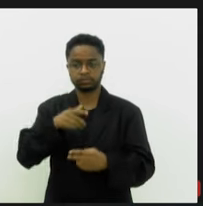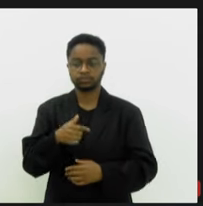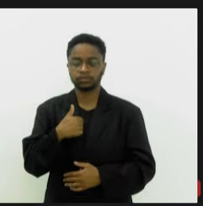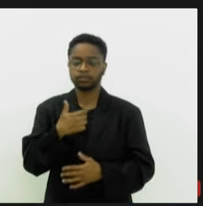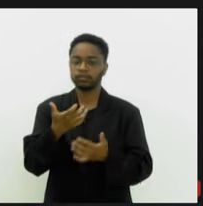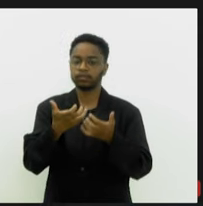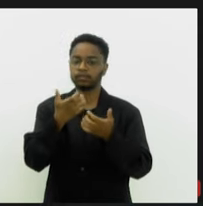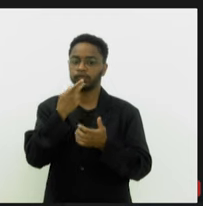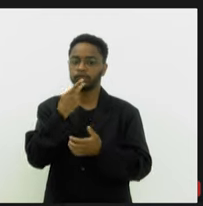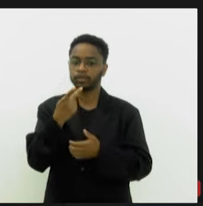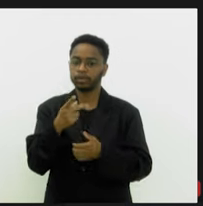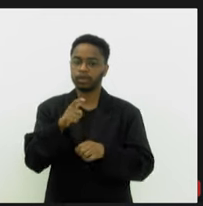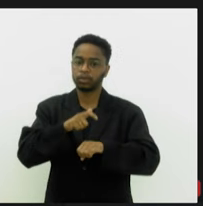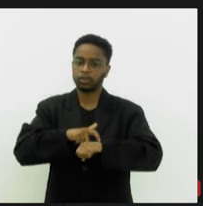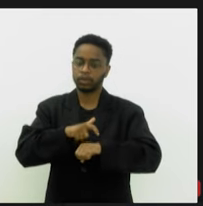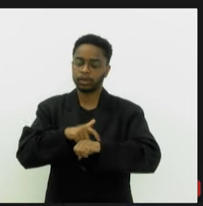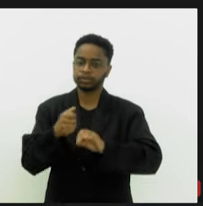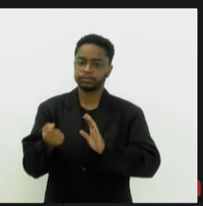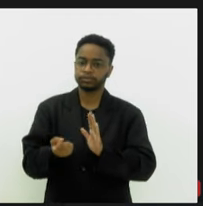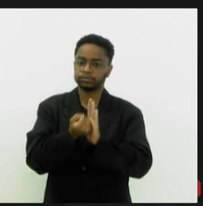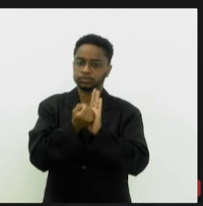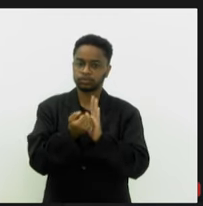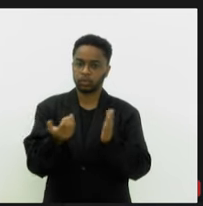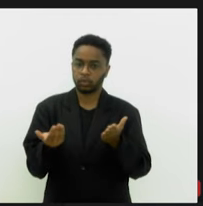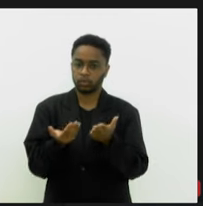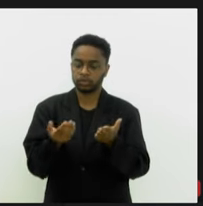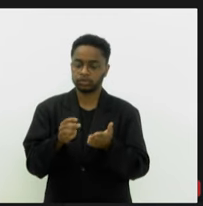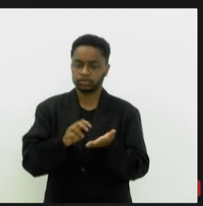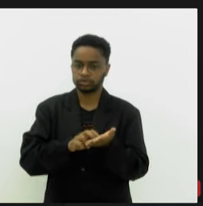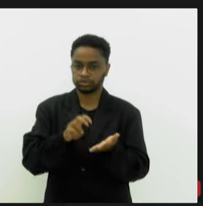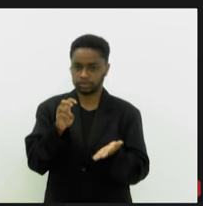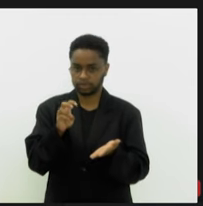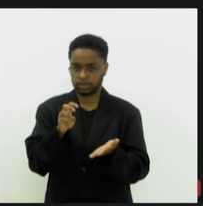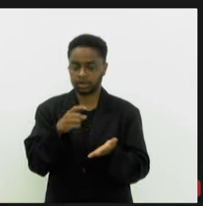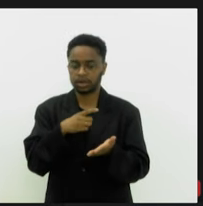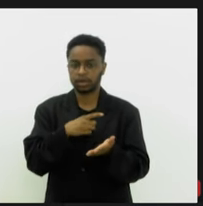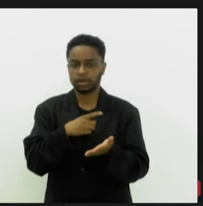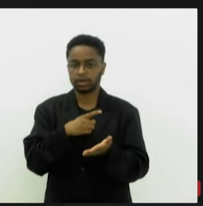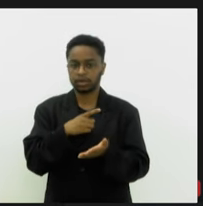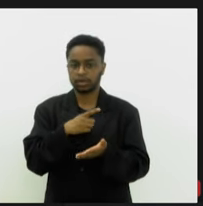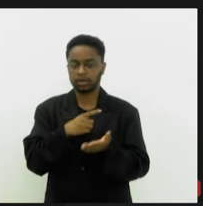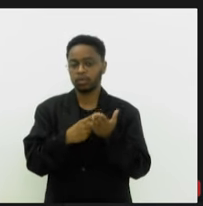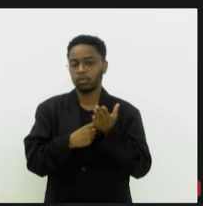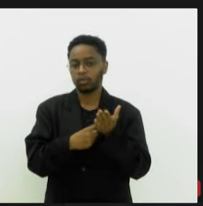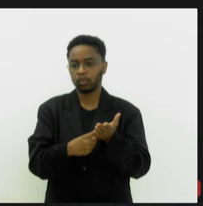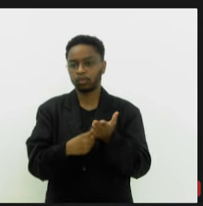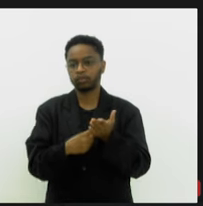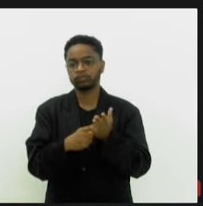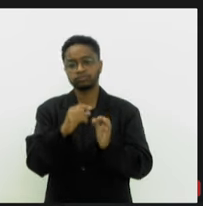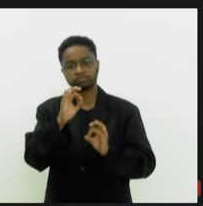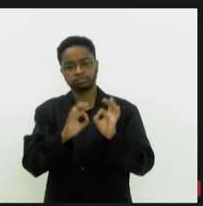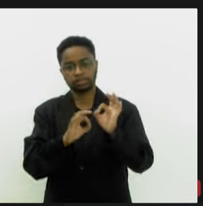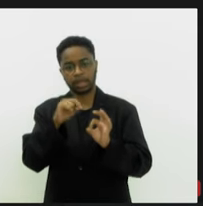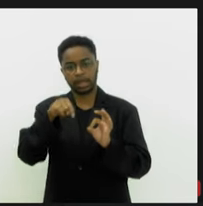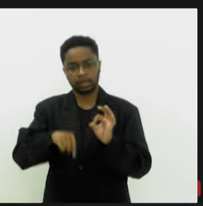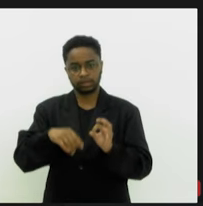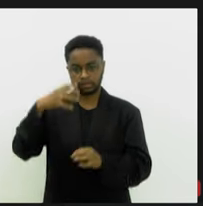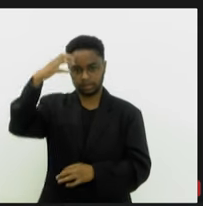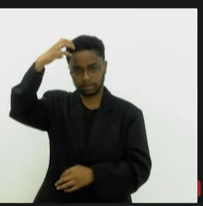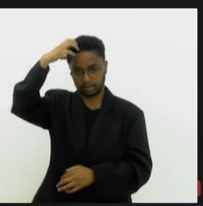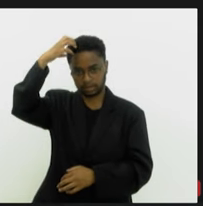de um momento que foi muito marcante hoje na parte da manhã, uma agenda bastante produtiva aqui em Angra dos